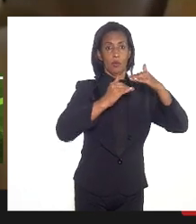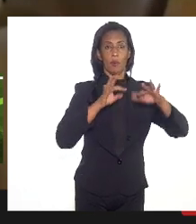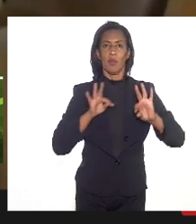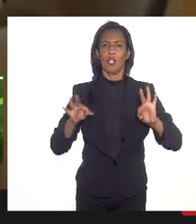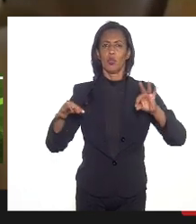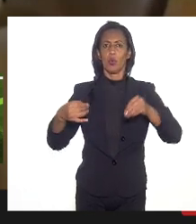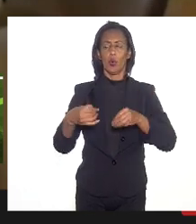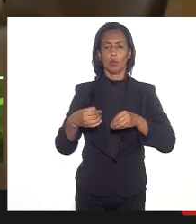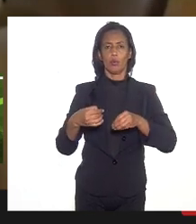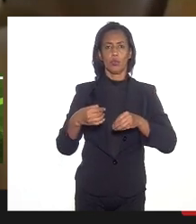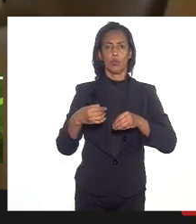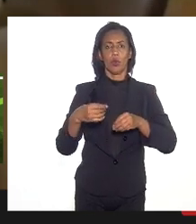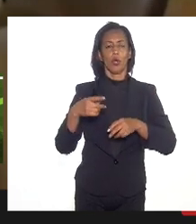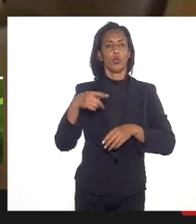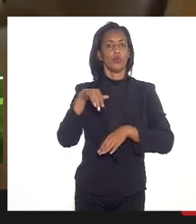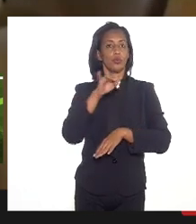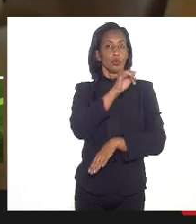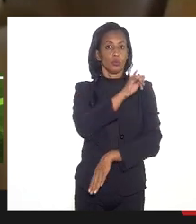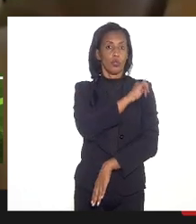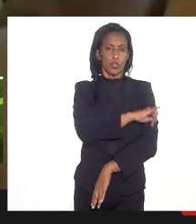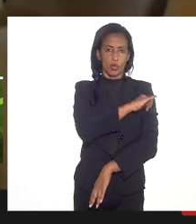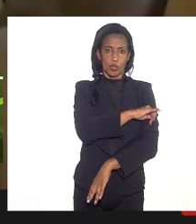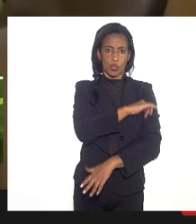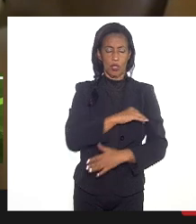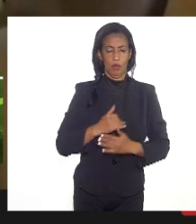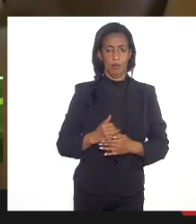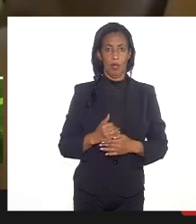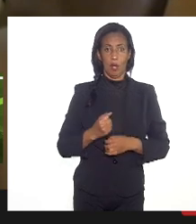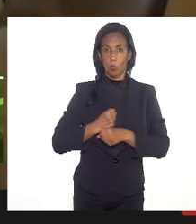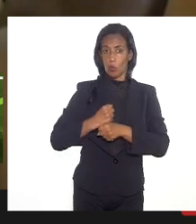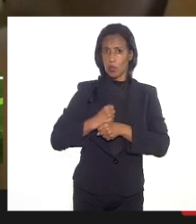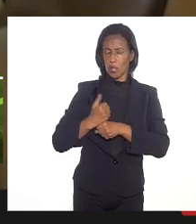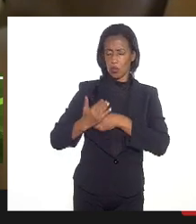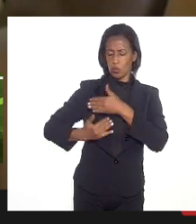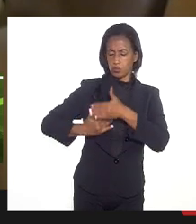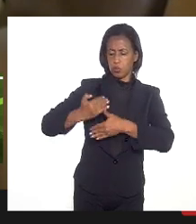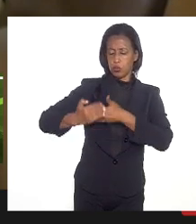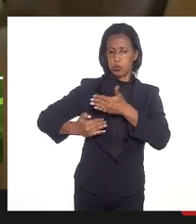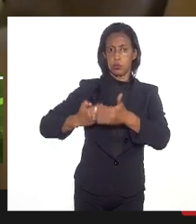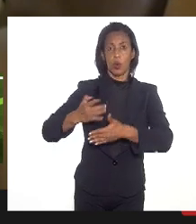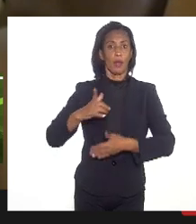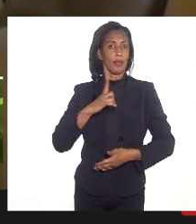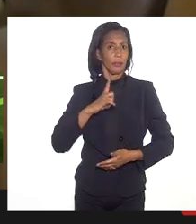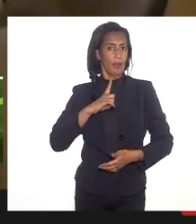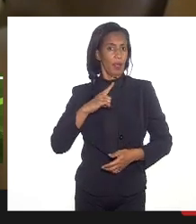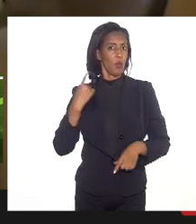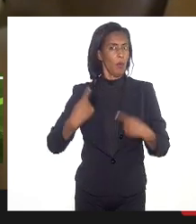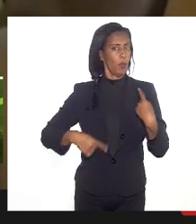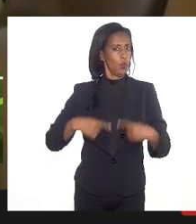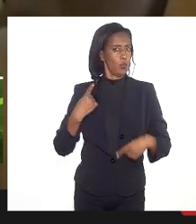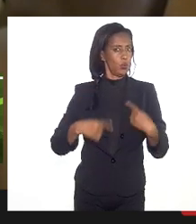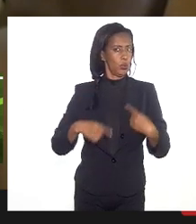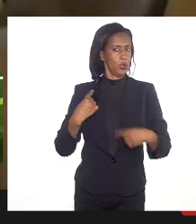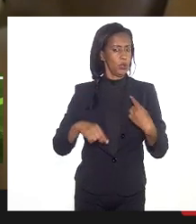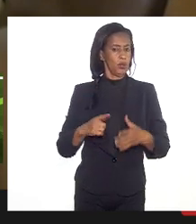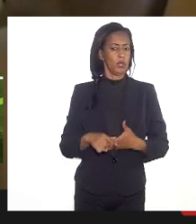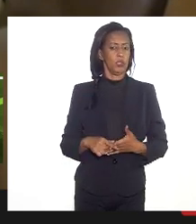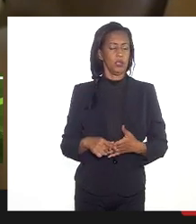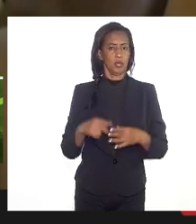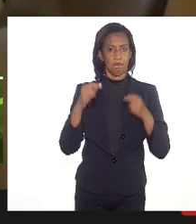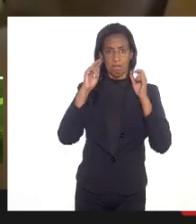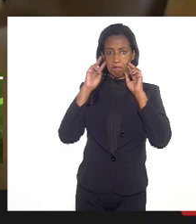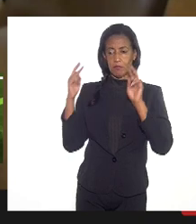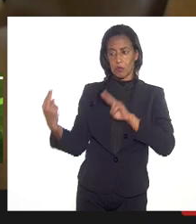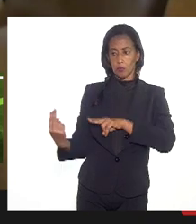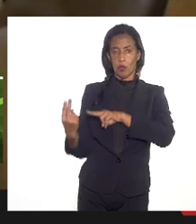do estado do Rio de Janeiro. Ao longo dos anos, havia uma política de se olhar